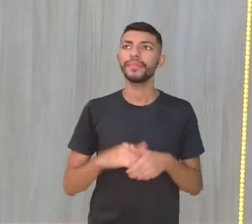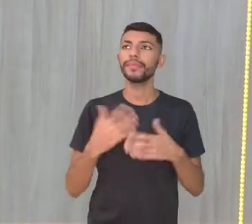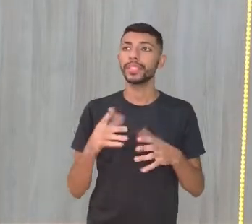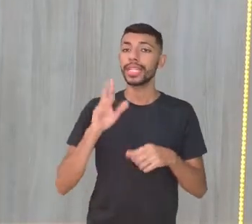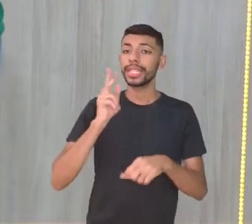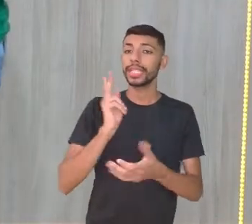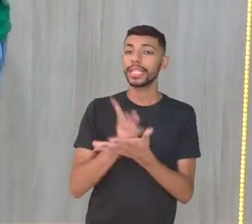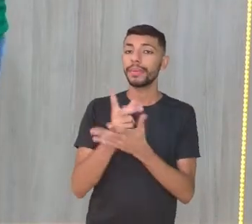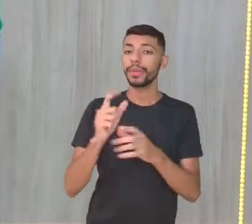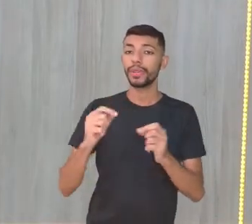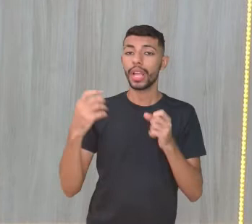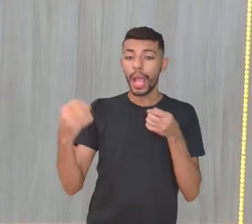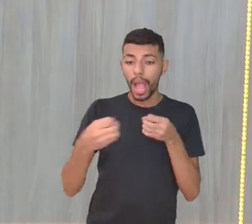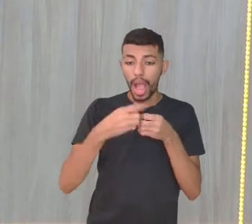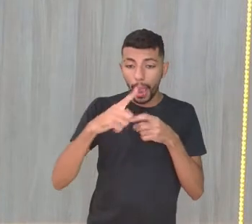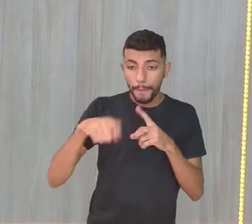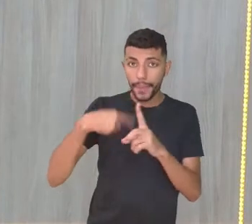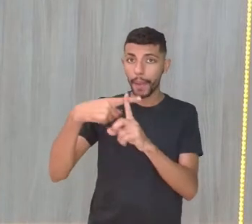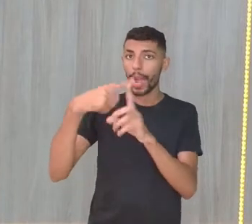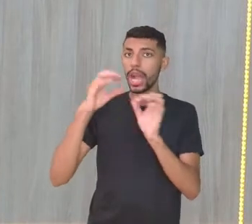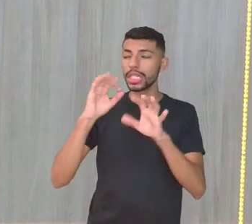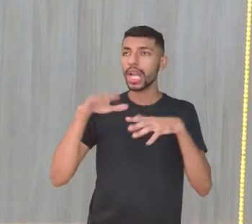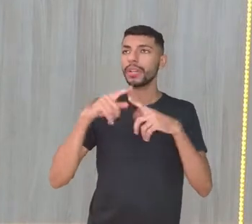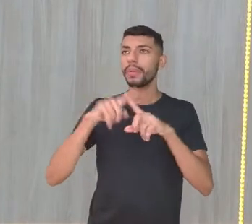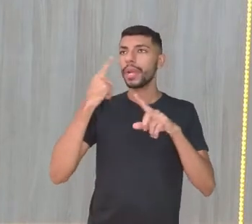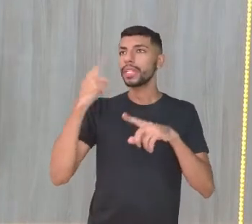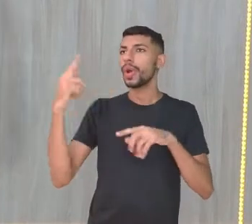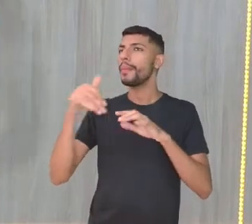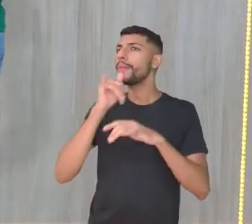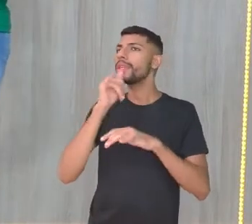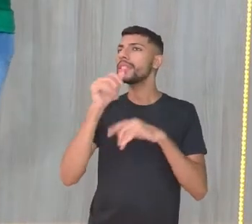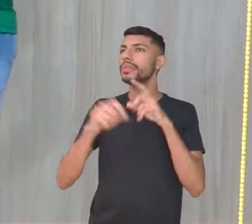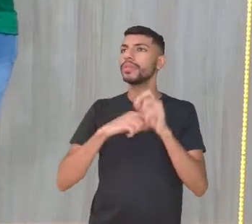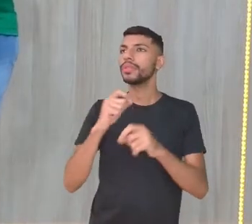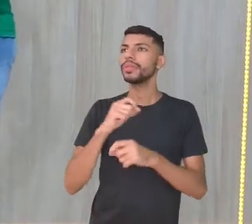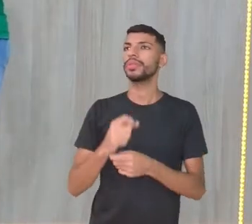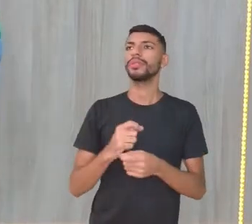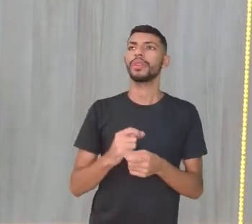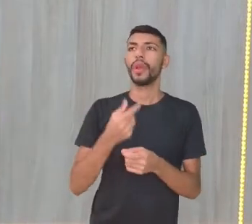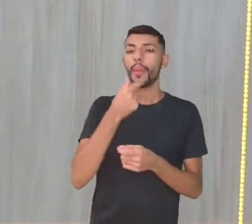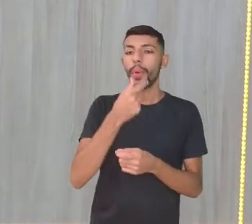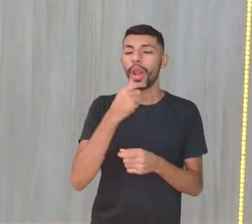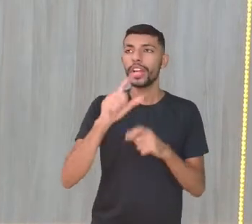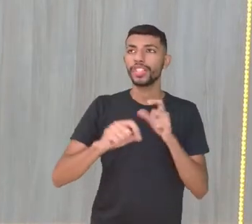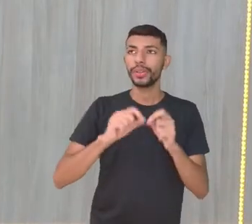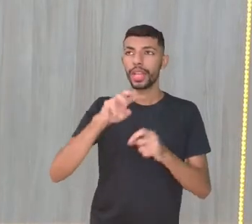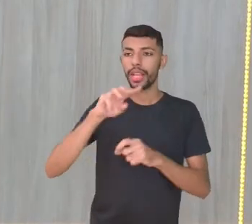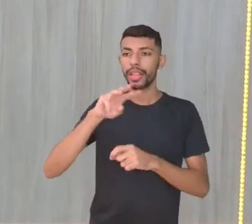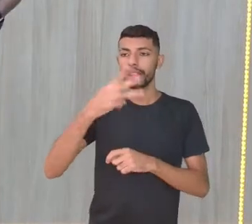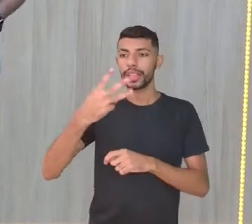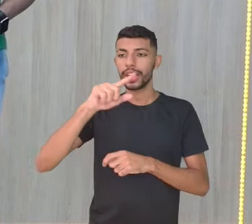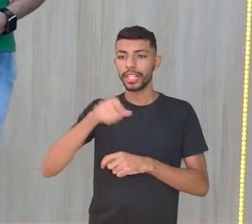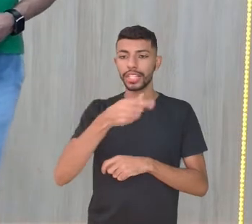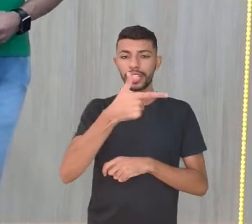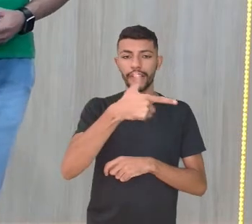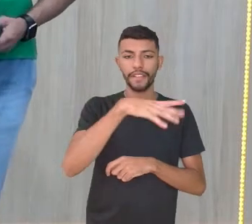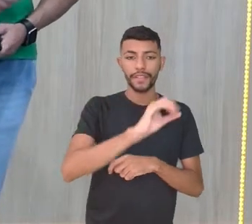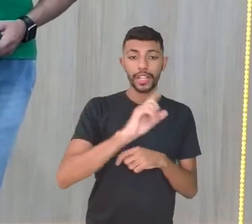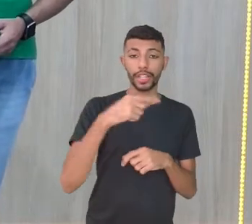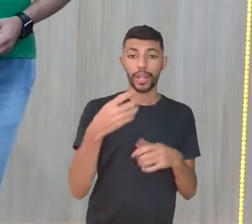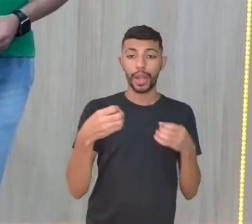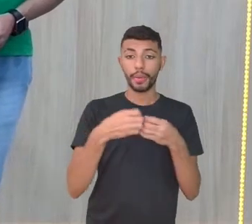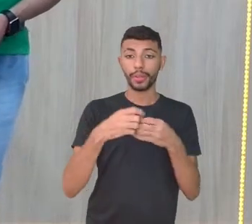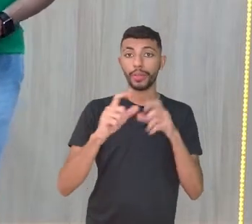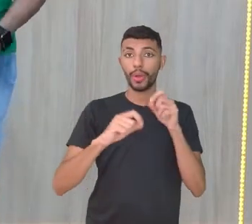para mais. Mas aqui, ó, por exemplo, no pacote de bolacha, que é R$ 3,20, a gente iria aproximar aí para menos. Então,